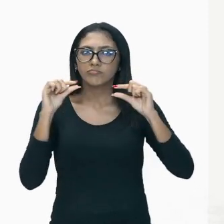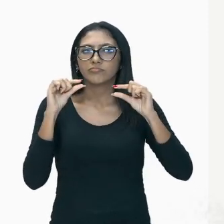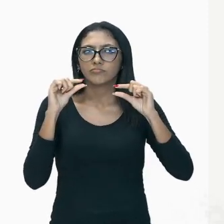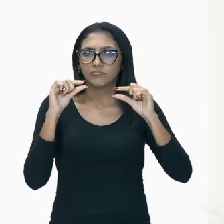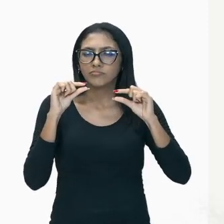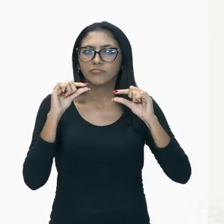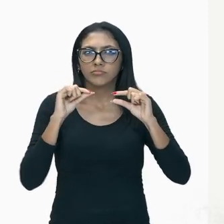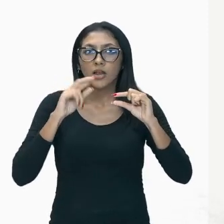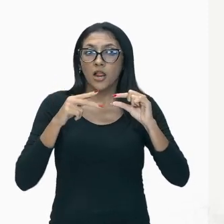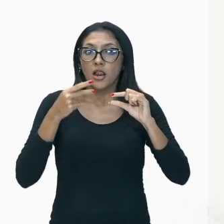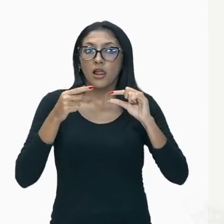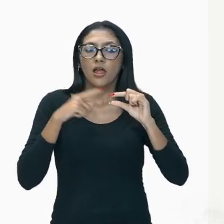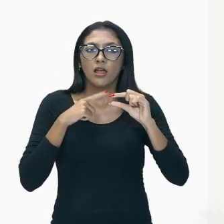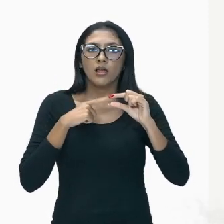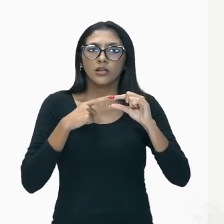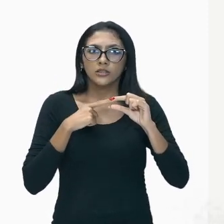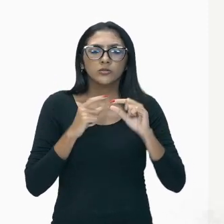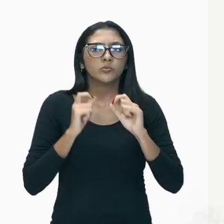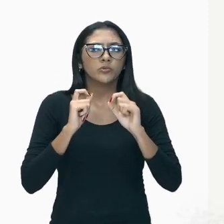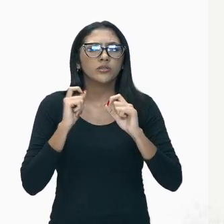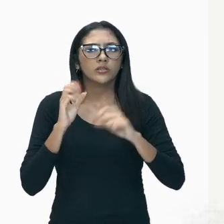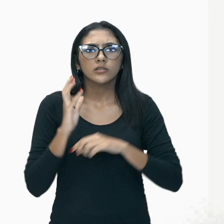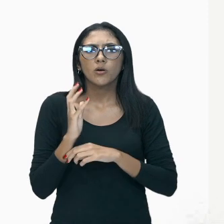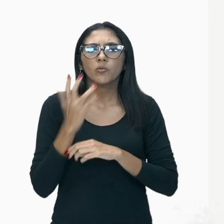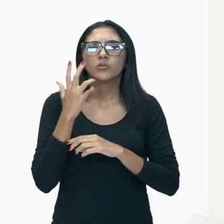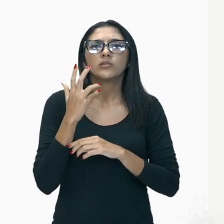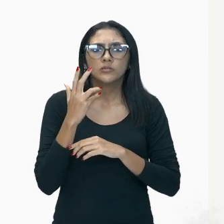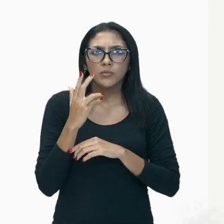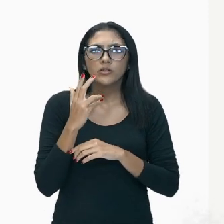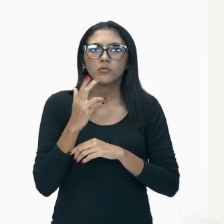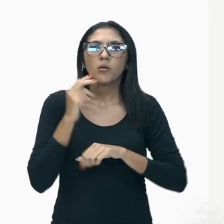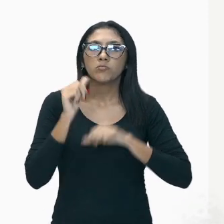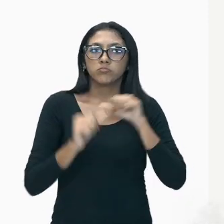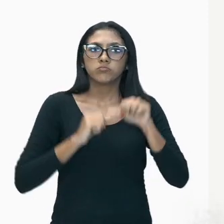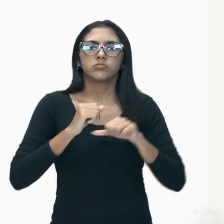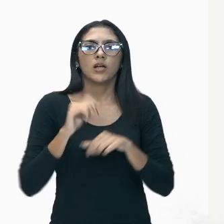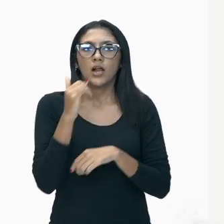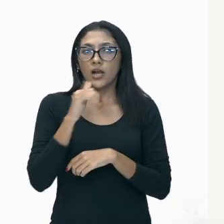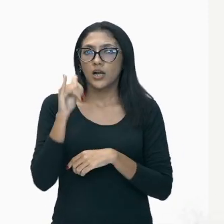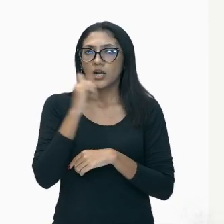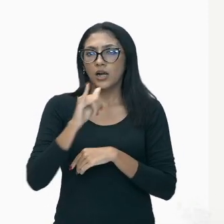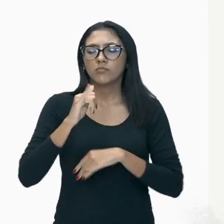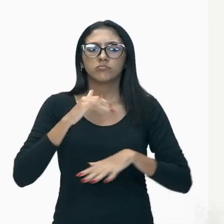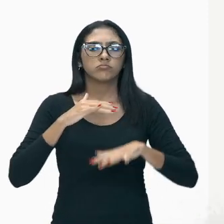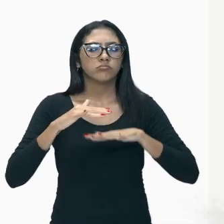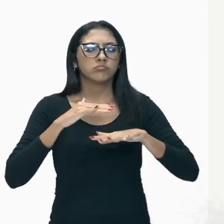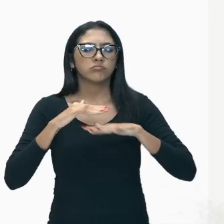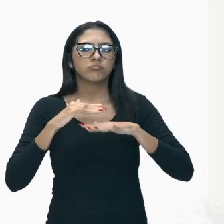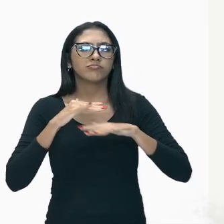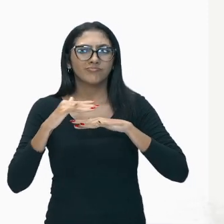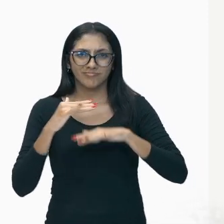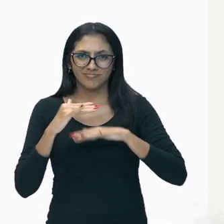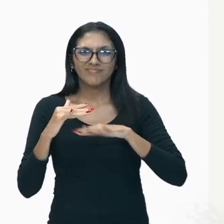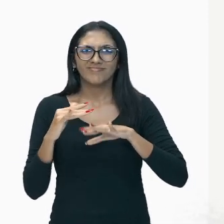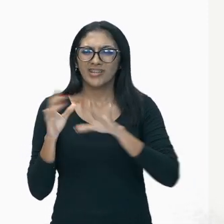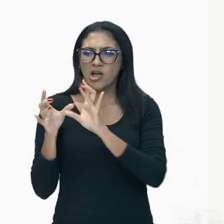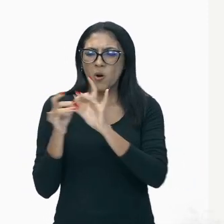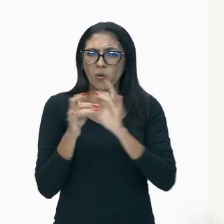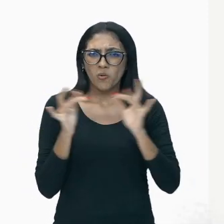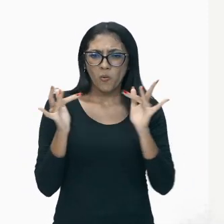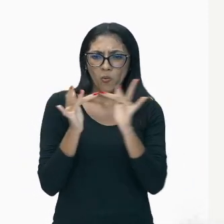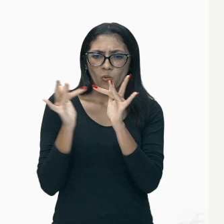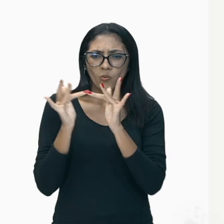o efeito Joule, que é um fenômeno eletrodinâmico que acontece em razão da colisão sofrida